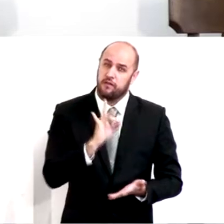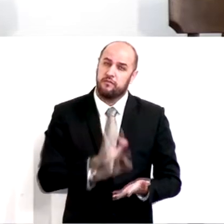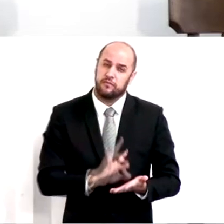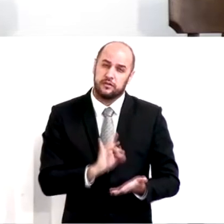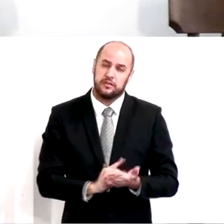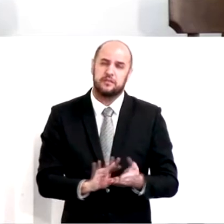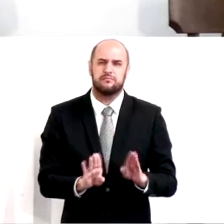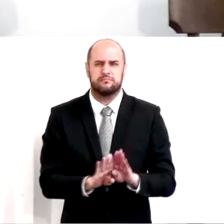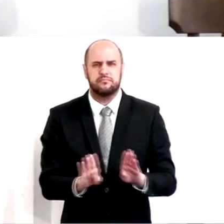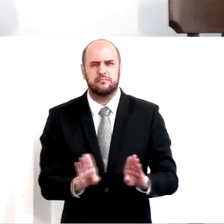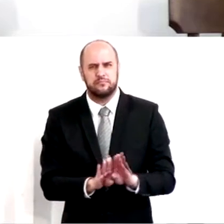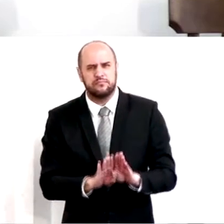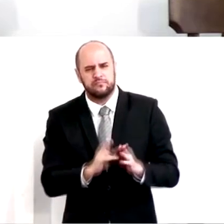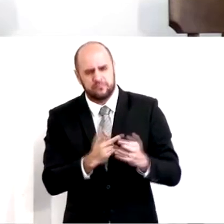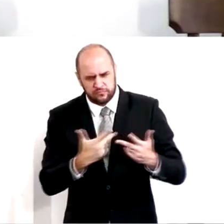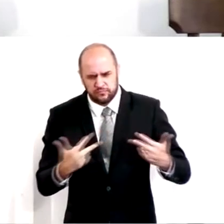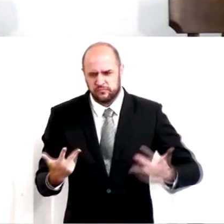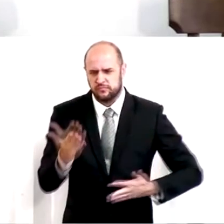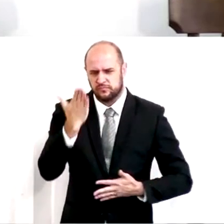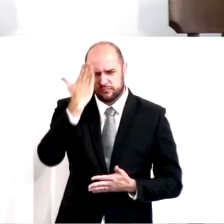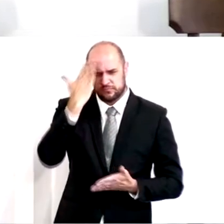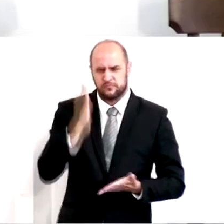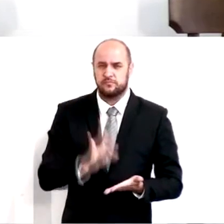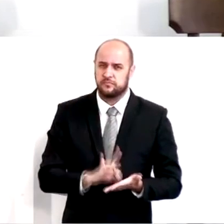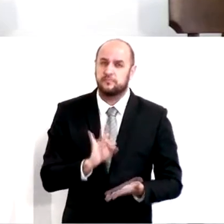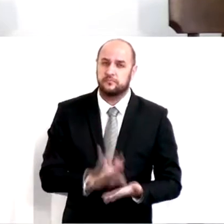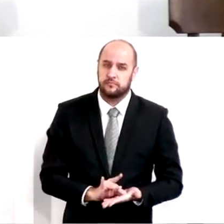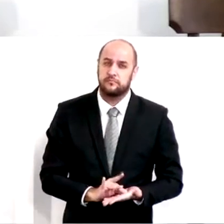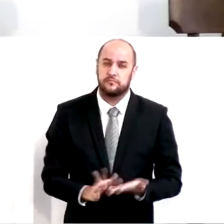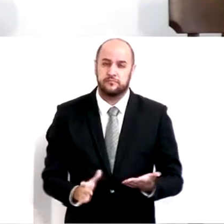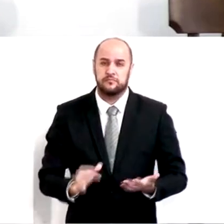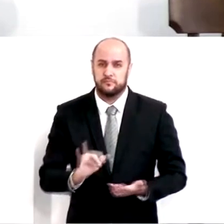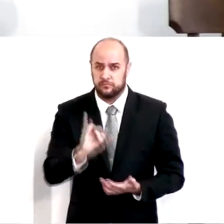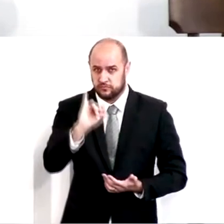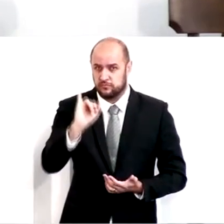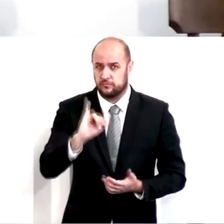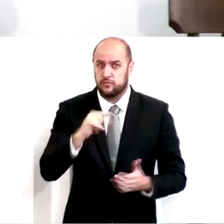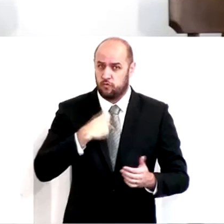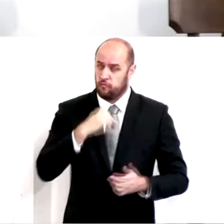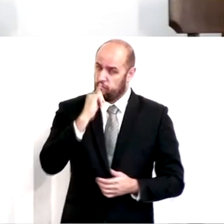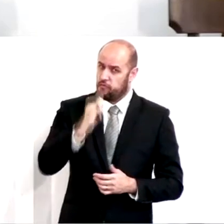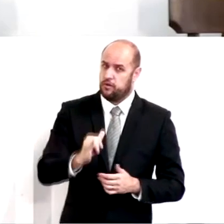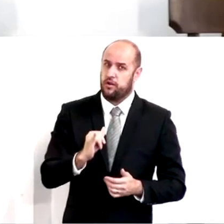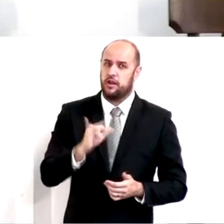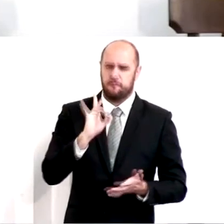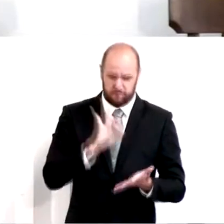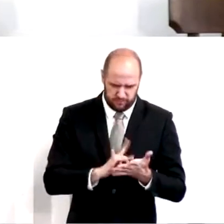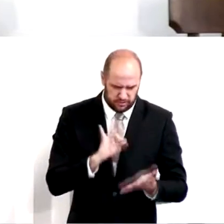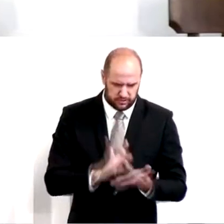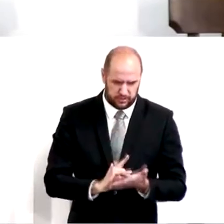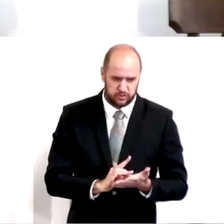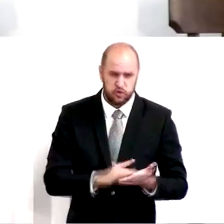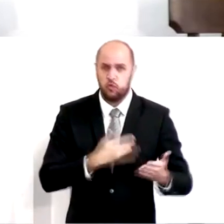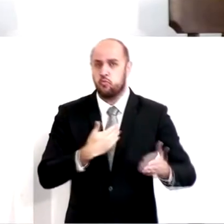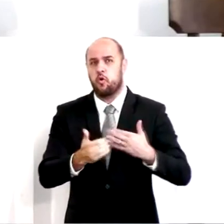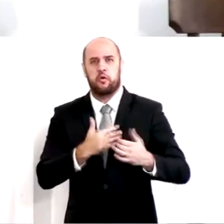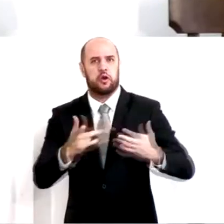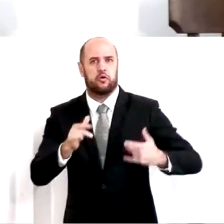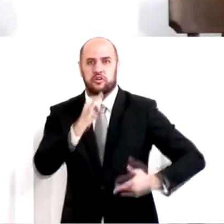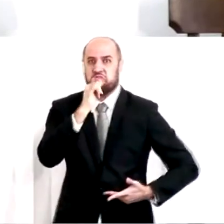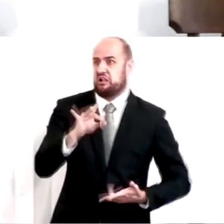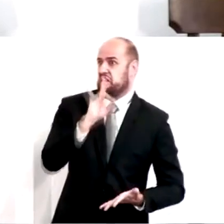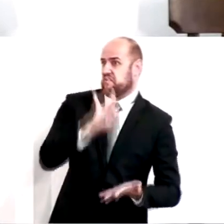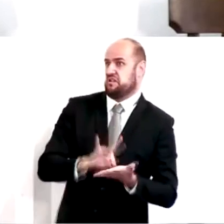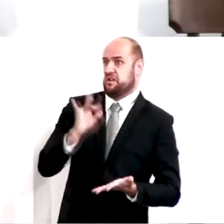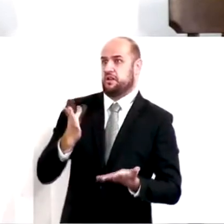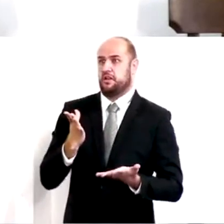coisa intrínseca, você pode estar sinceramente enganado. Então não é isso que eu estou querendo dizer, que toda sinceridade vale. Todo cristão